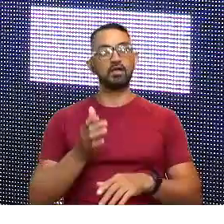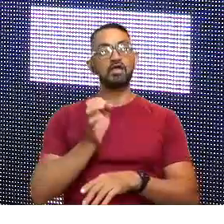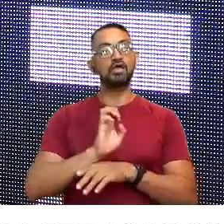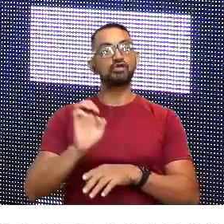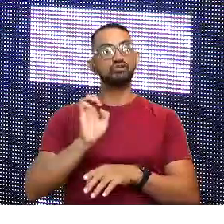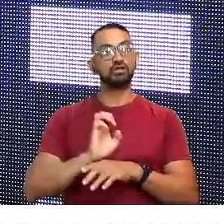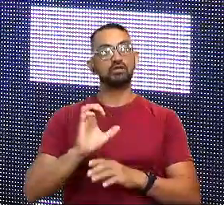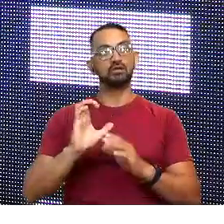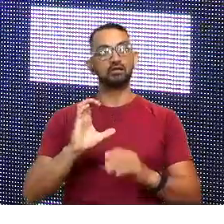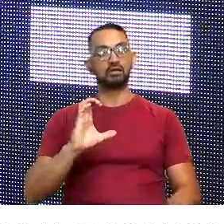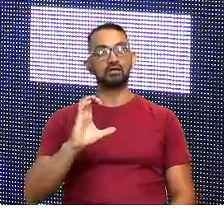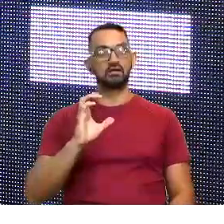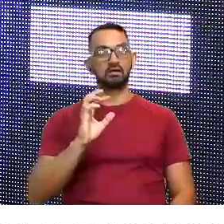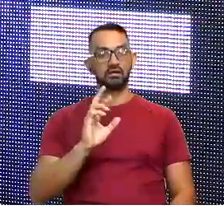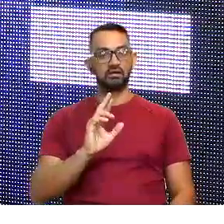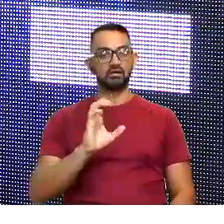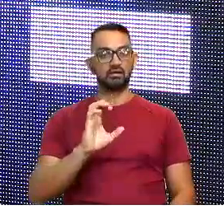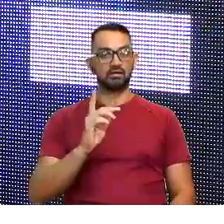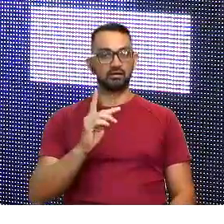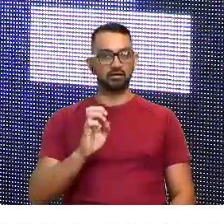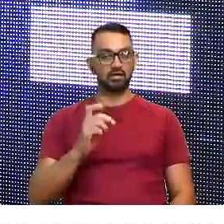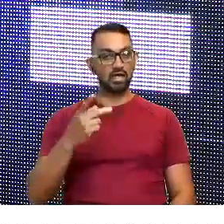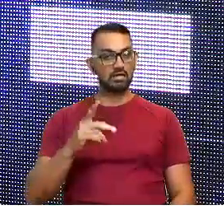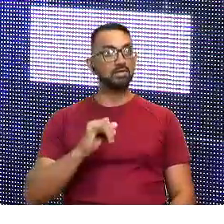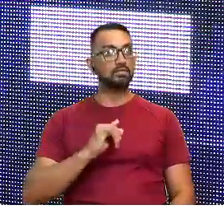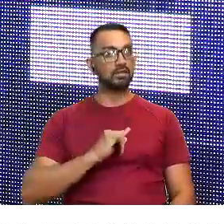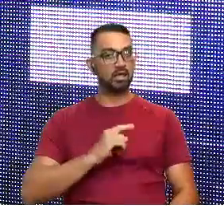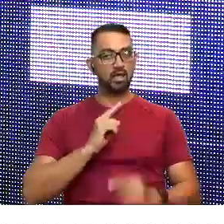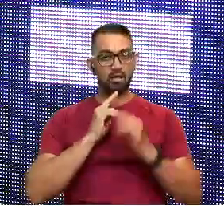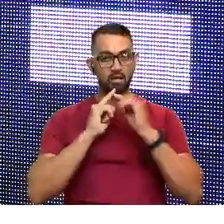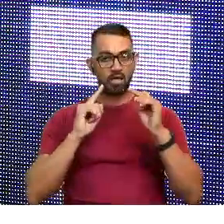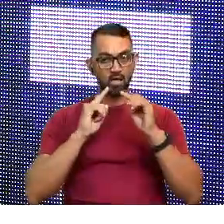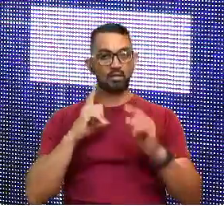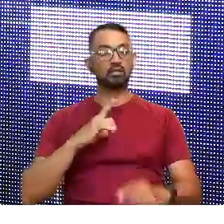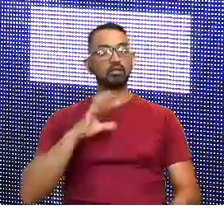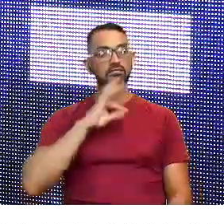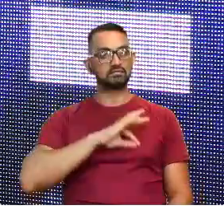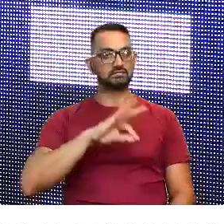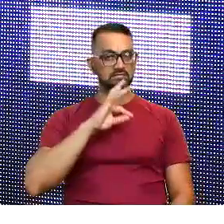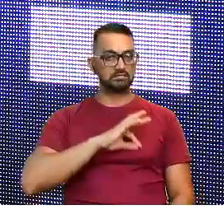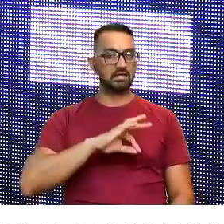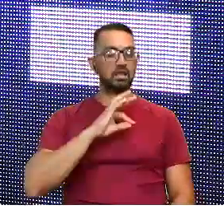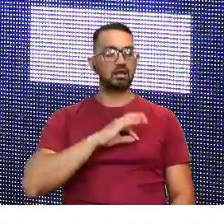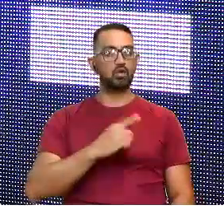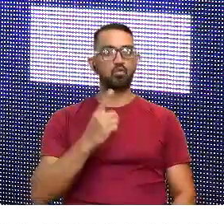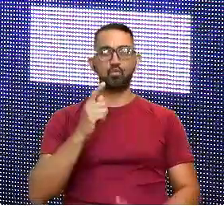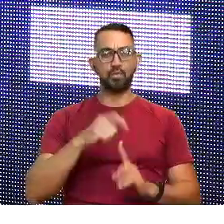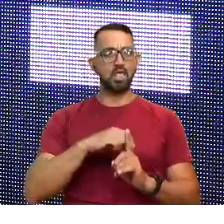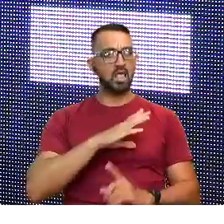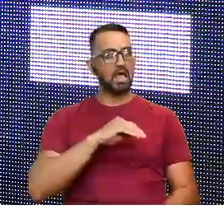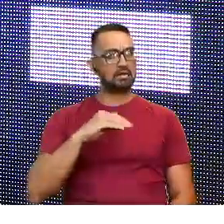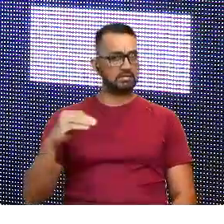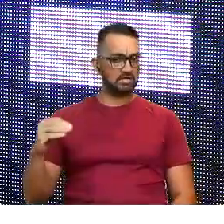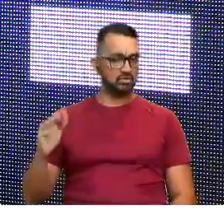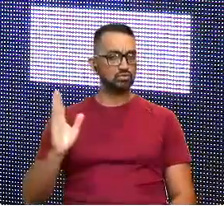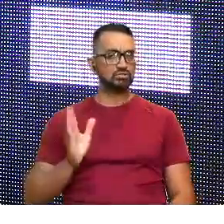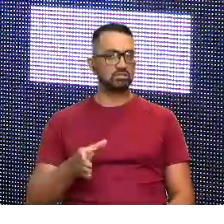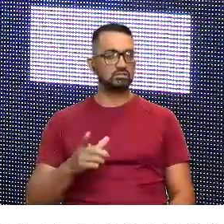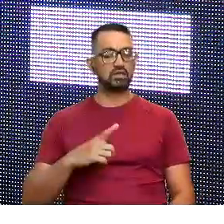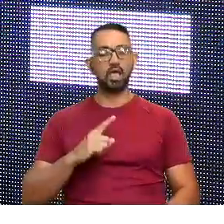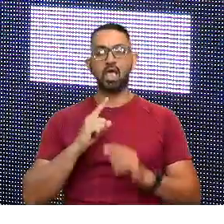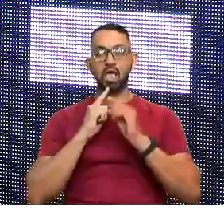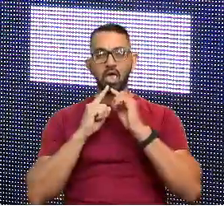Os Estagiários de creches municipais aqui de Imperatriz eles reclamam que estão com salários Pelo menos é um mês